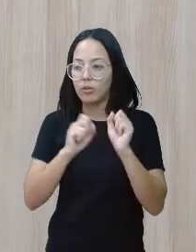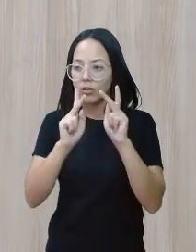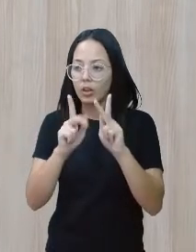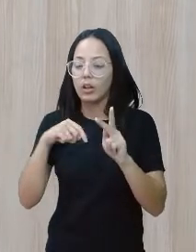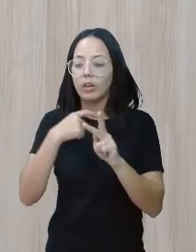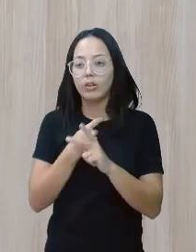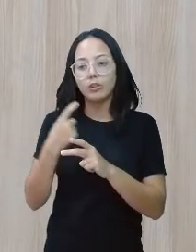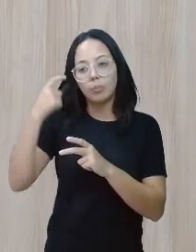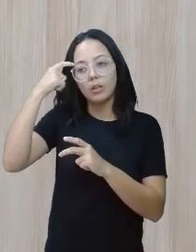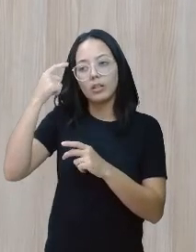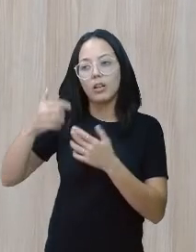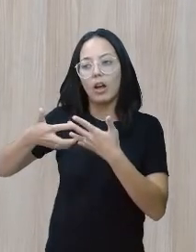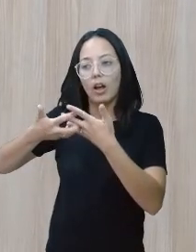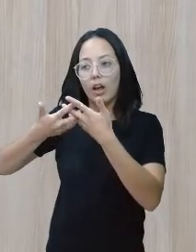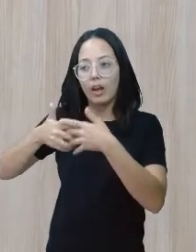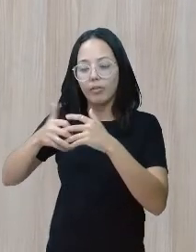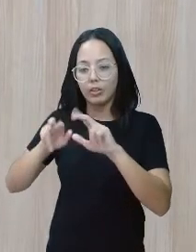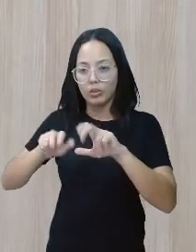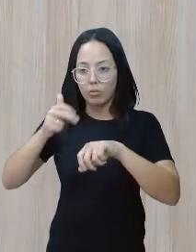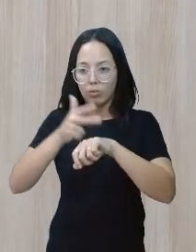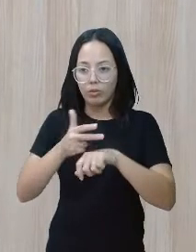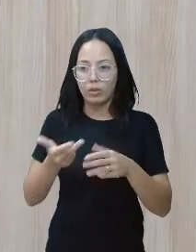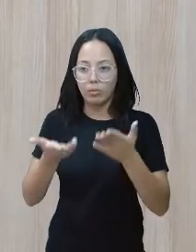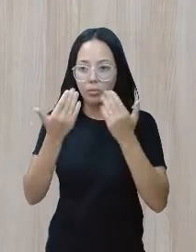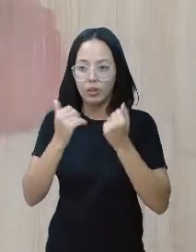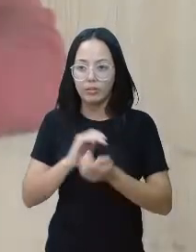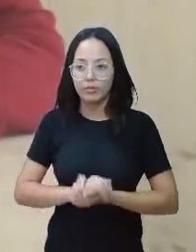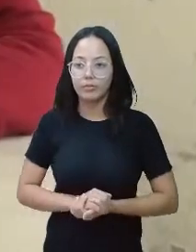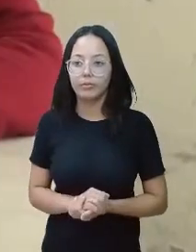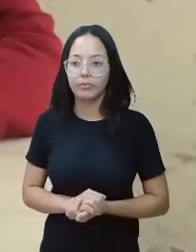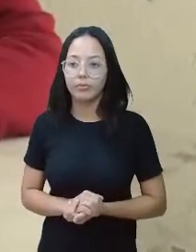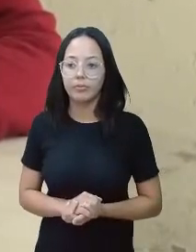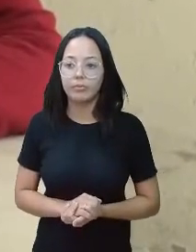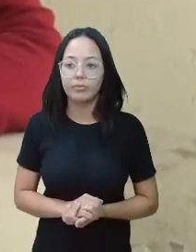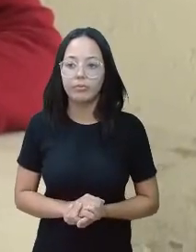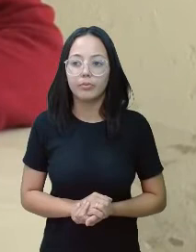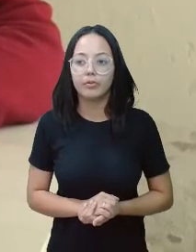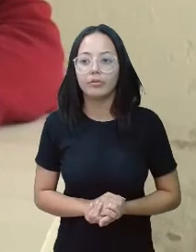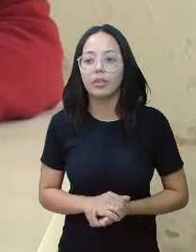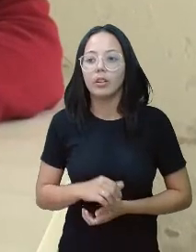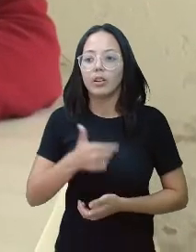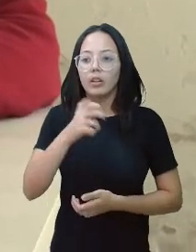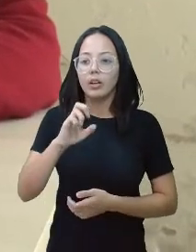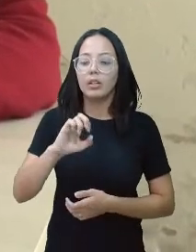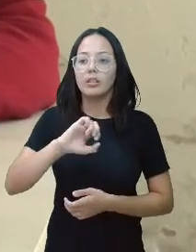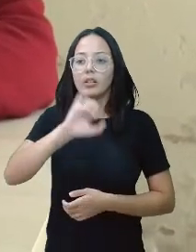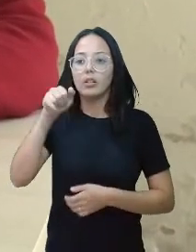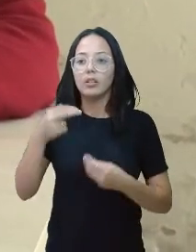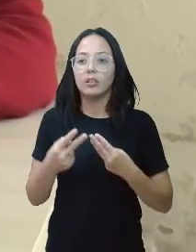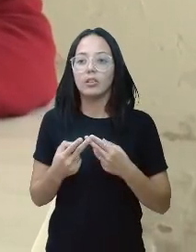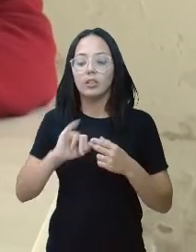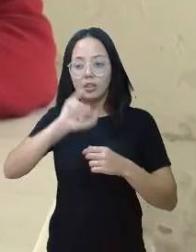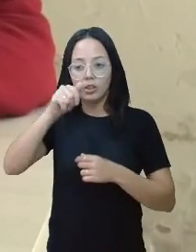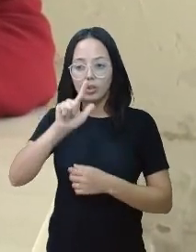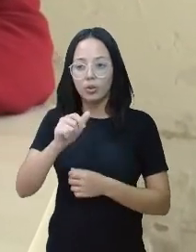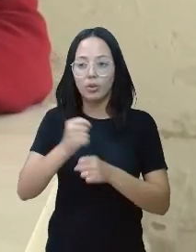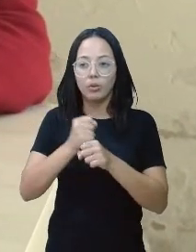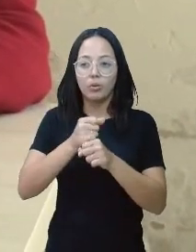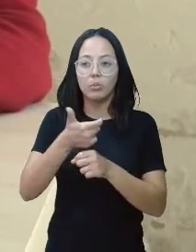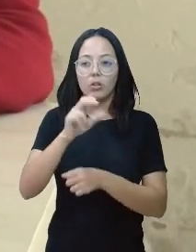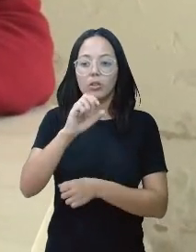refletir um pouco sobre esse vídeo. Bora lá? 15 de julho de 1955,